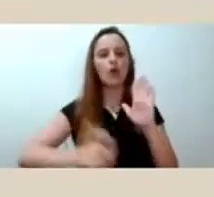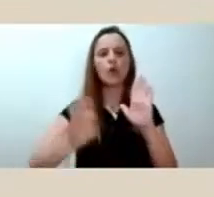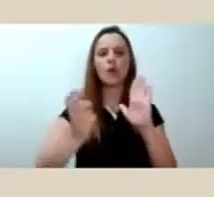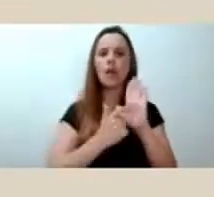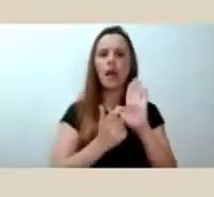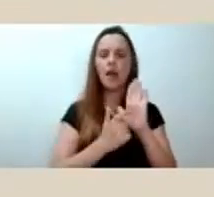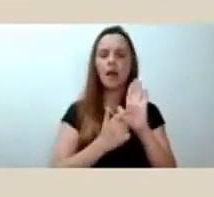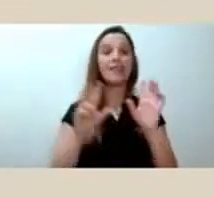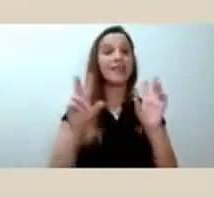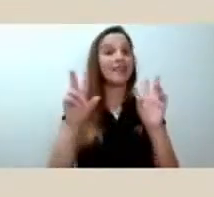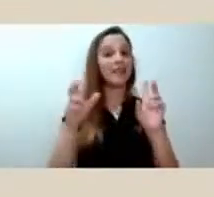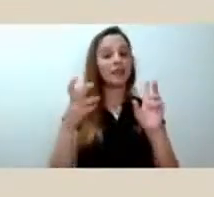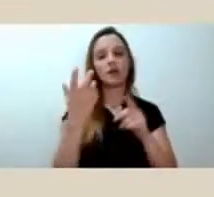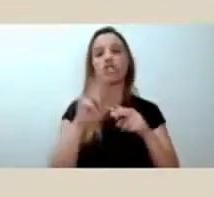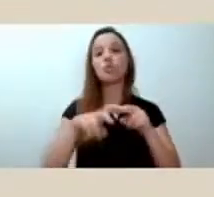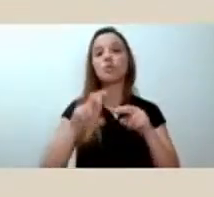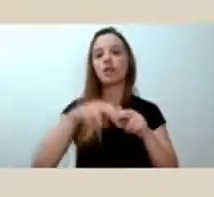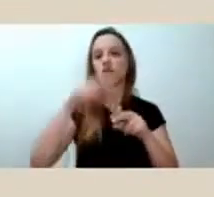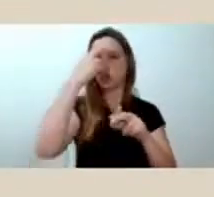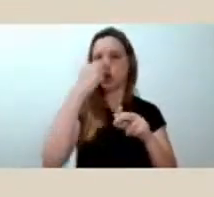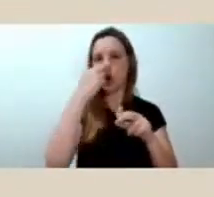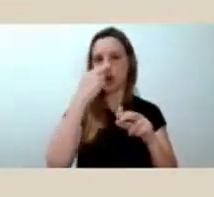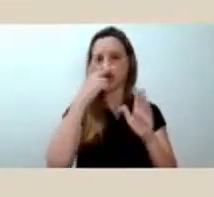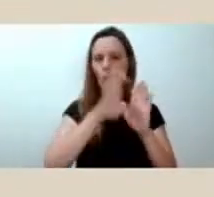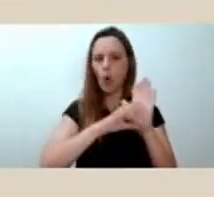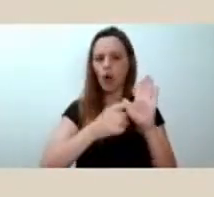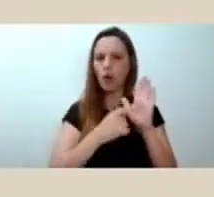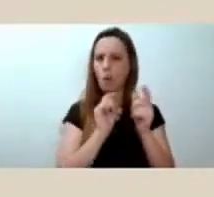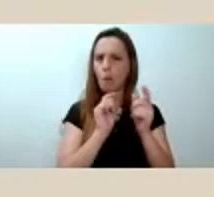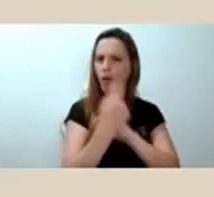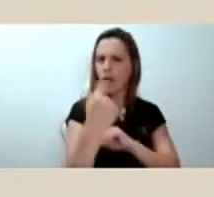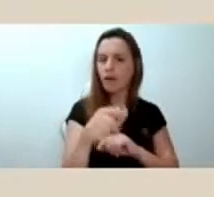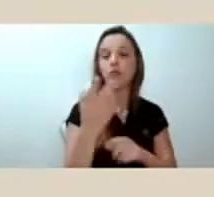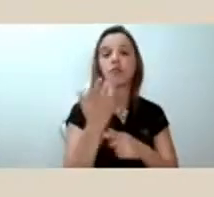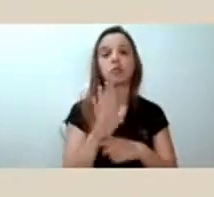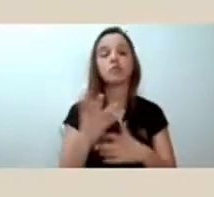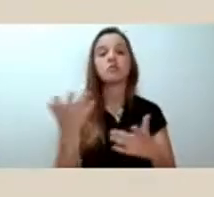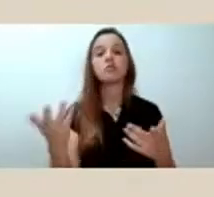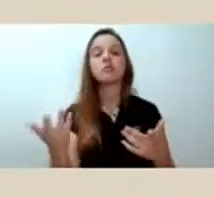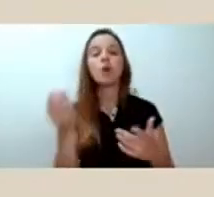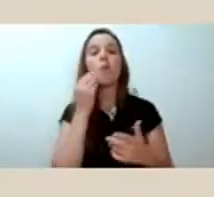For example, you know how Portuguese discoveries are taught.